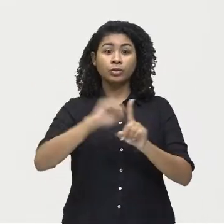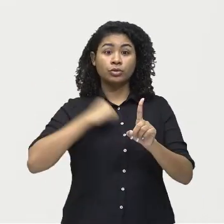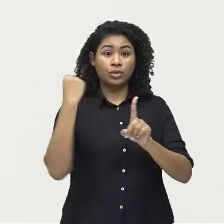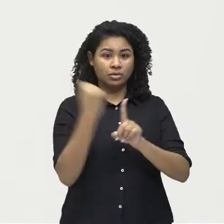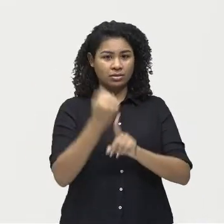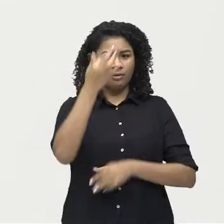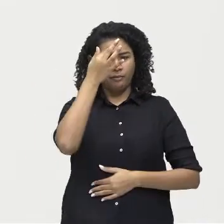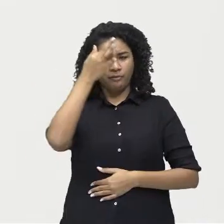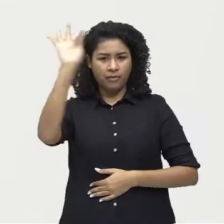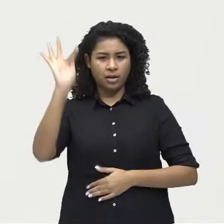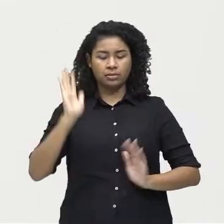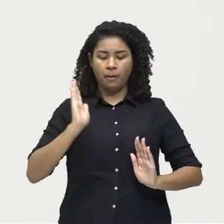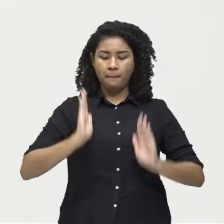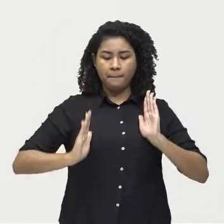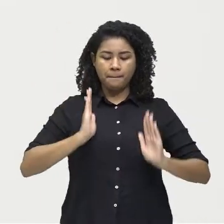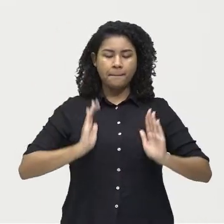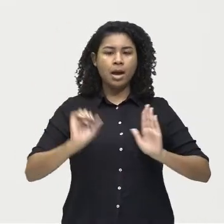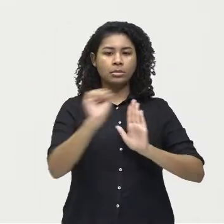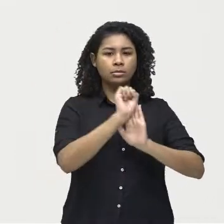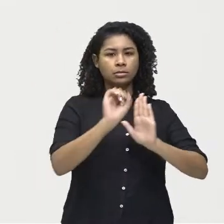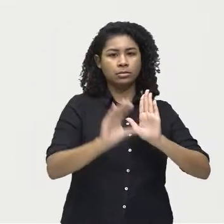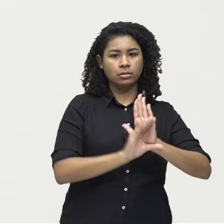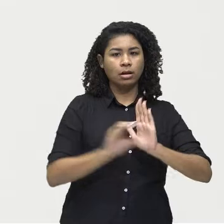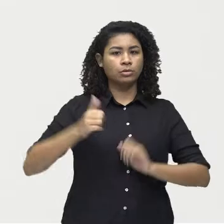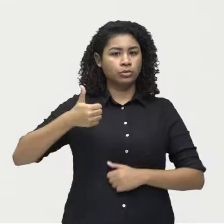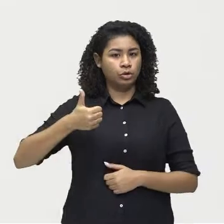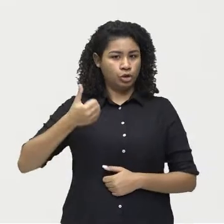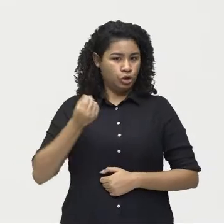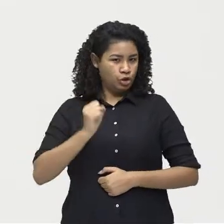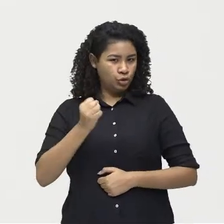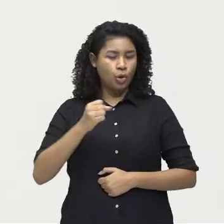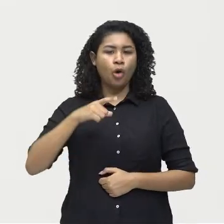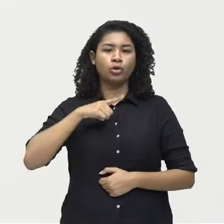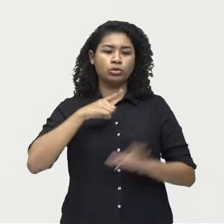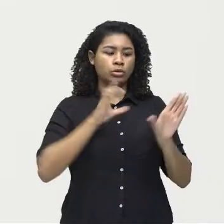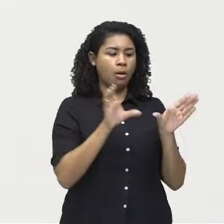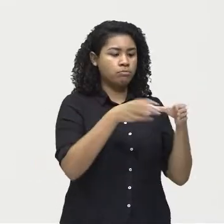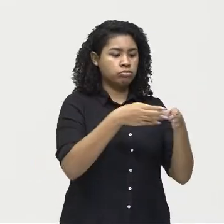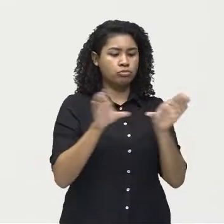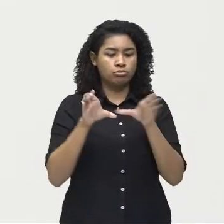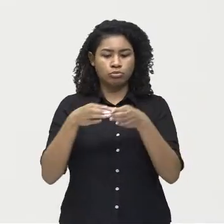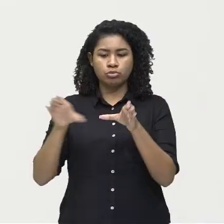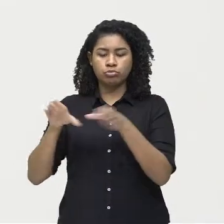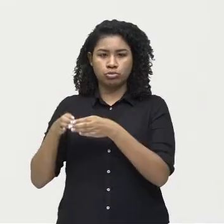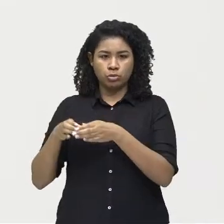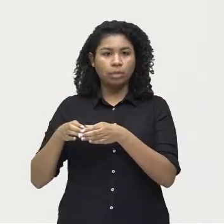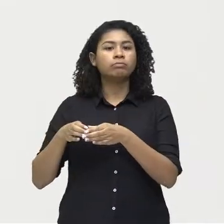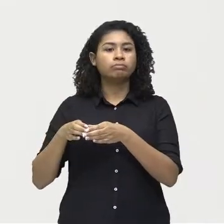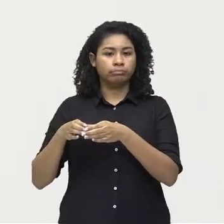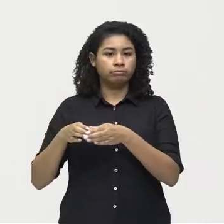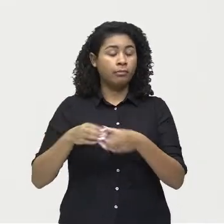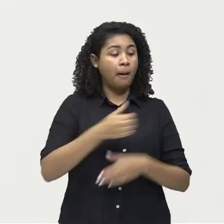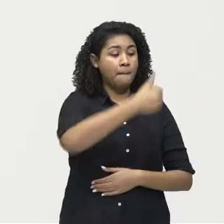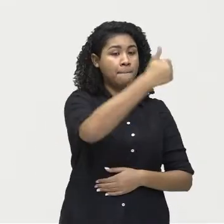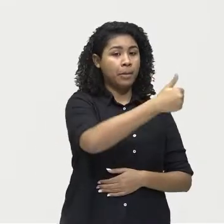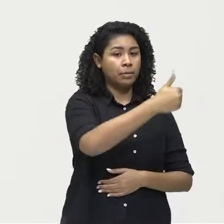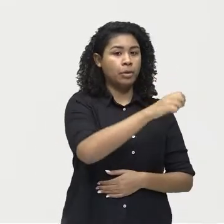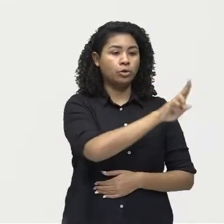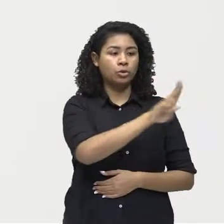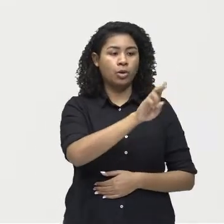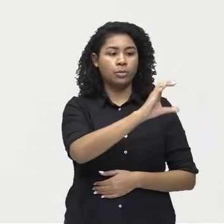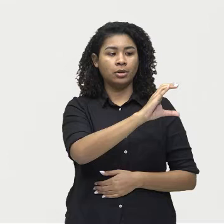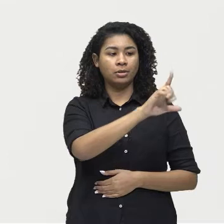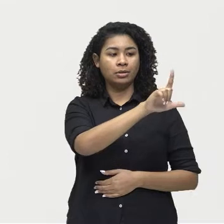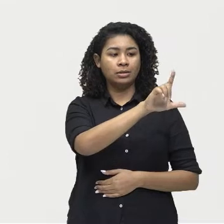no século XVIII estava composta por 3 estados. O primeiro estado era o clero. Ah, professor, não lembro. O que